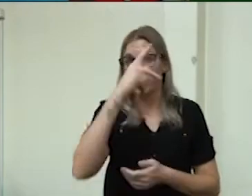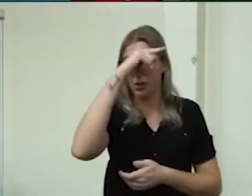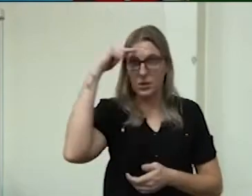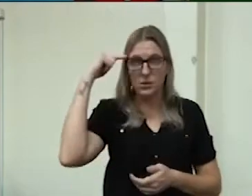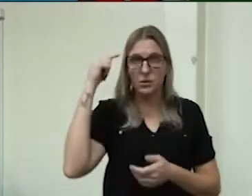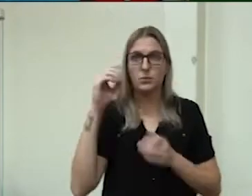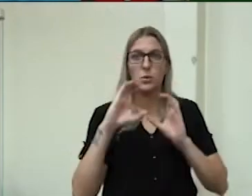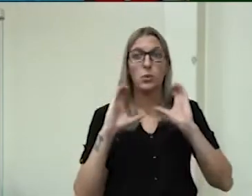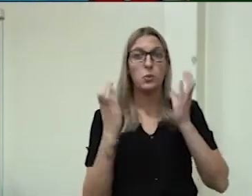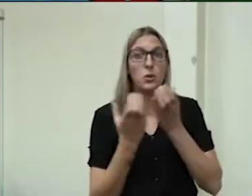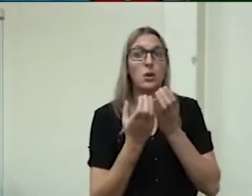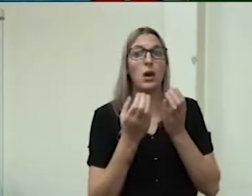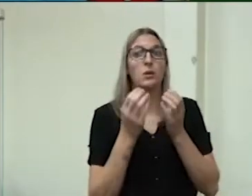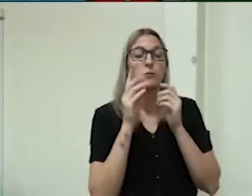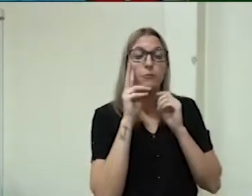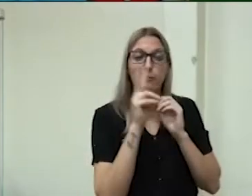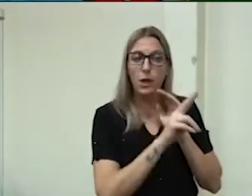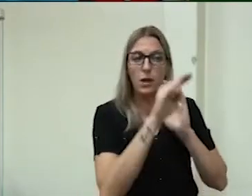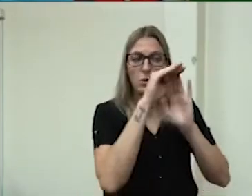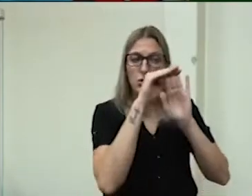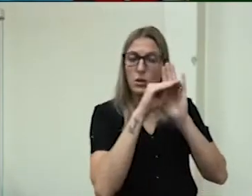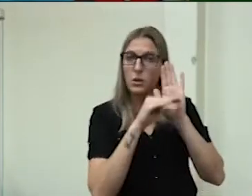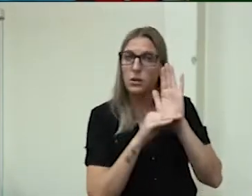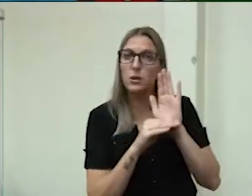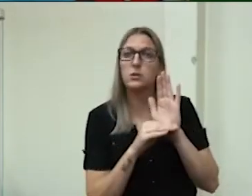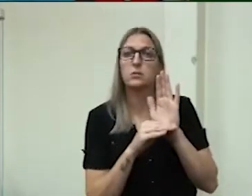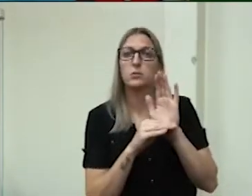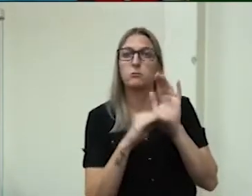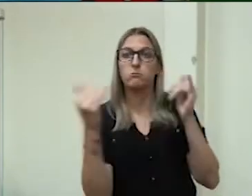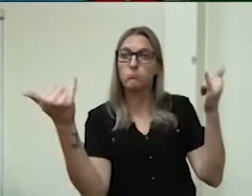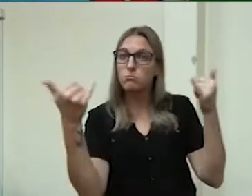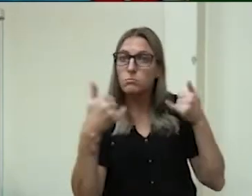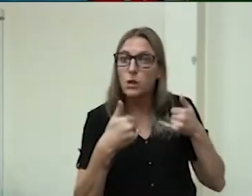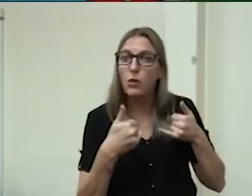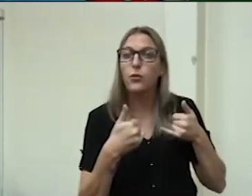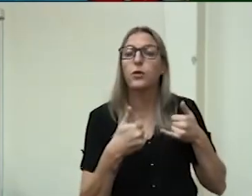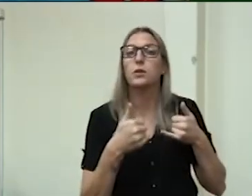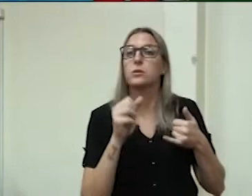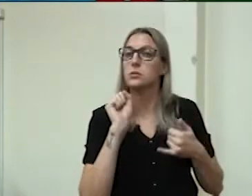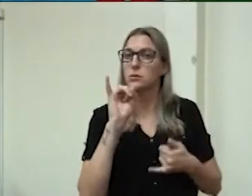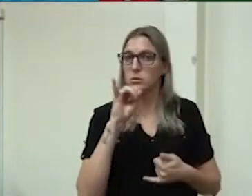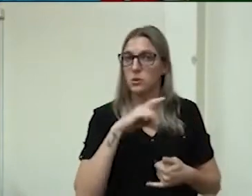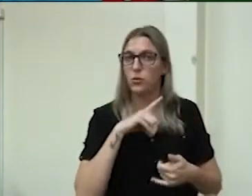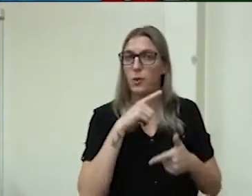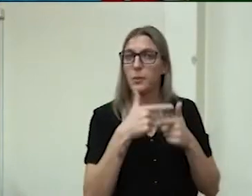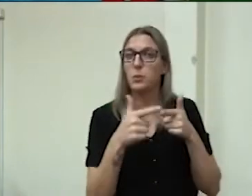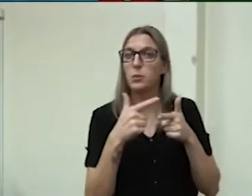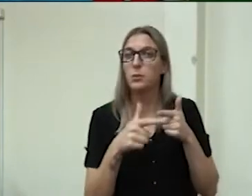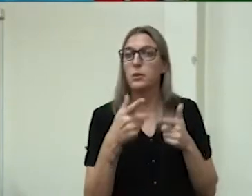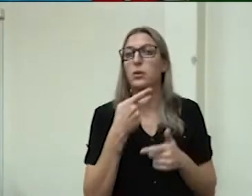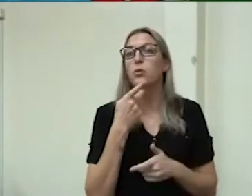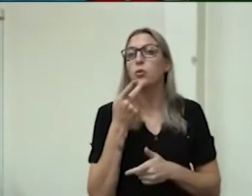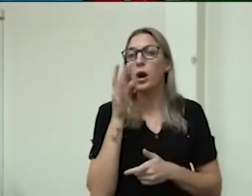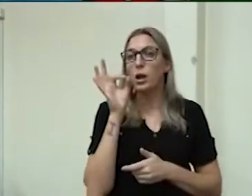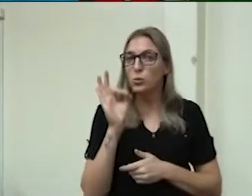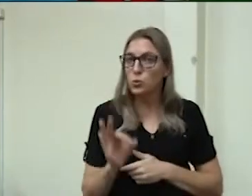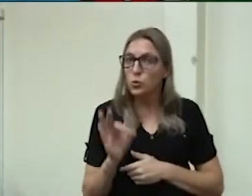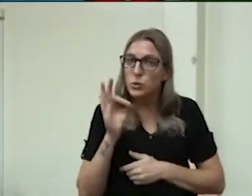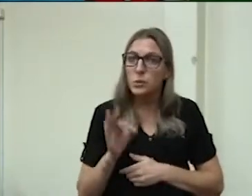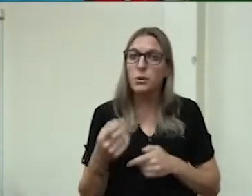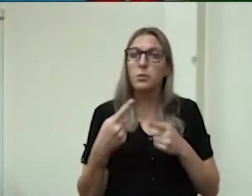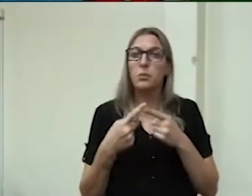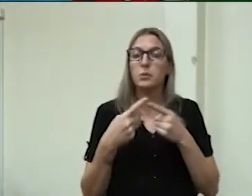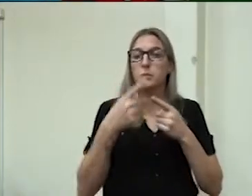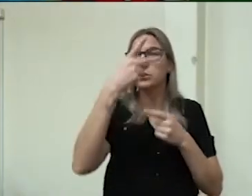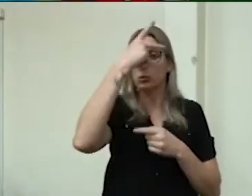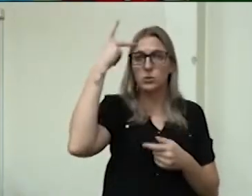acompanhe realmente a lista, veja a situação e possa nos trazer a demanda. Mas eu falo isso justamente porque o pessoal ainda vem nos cobrar sobre então o